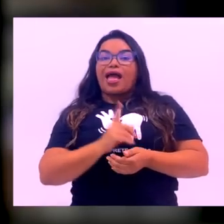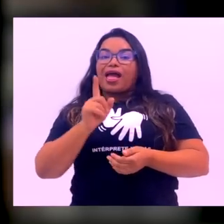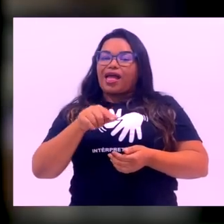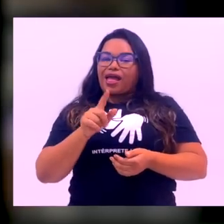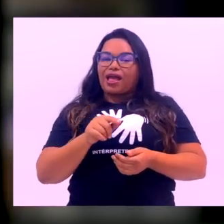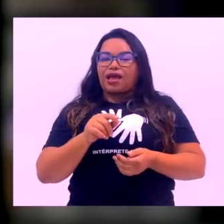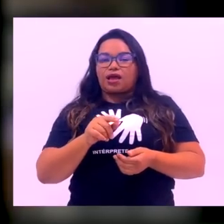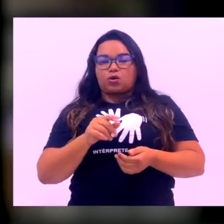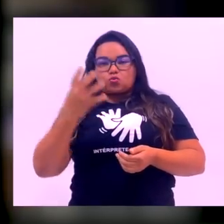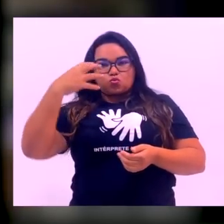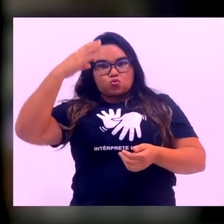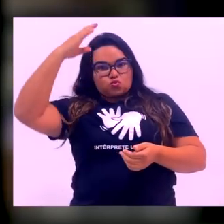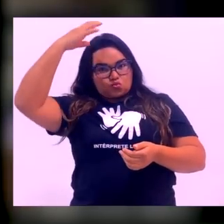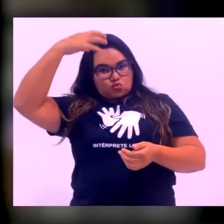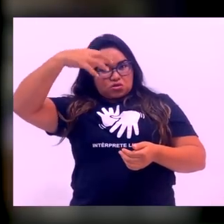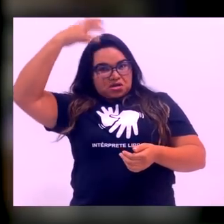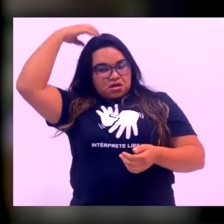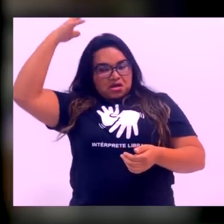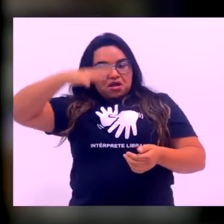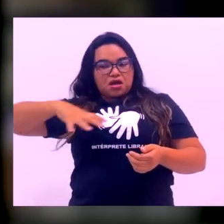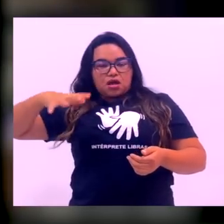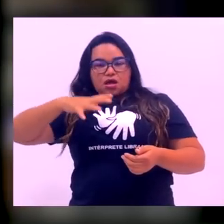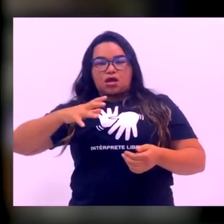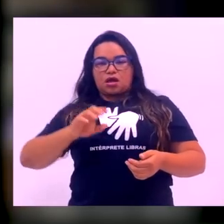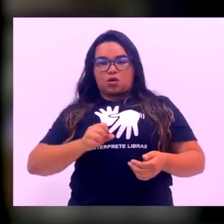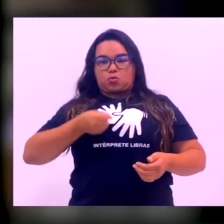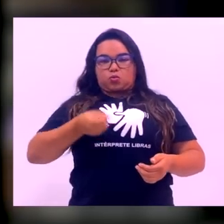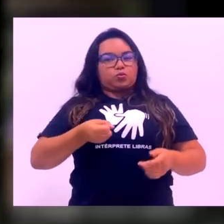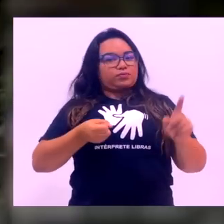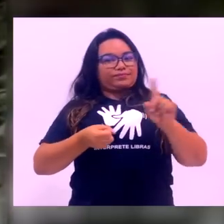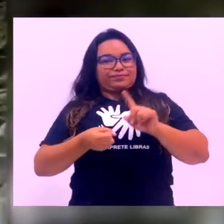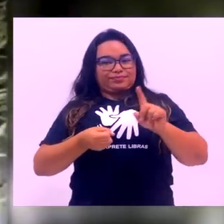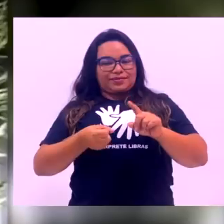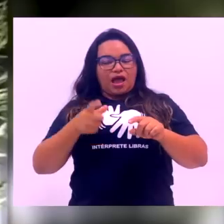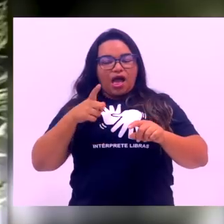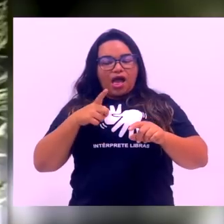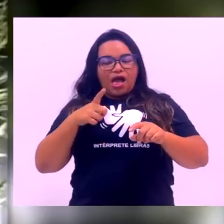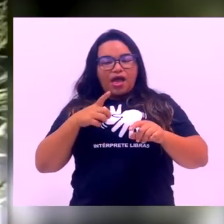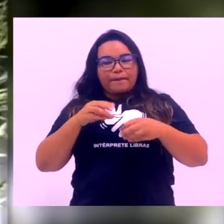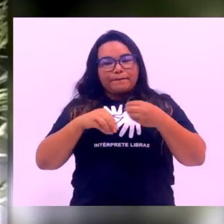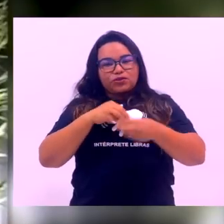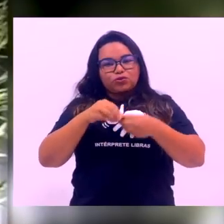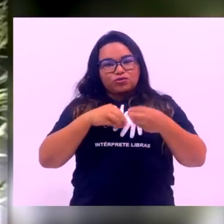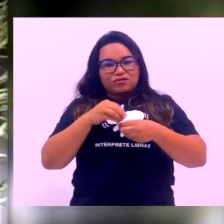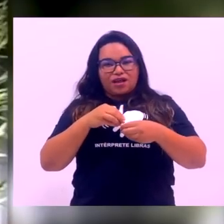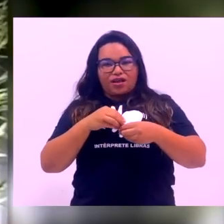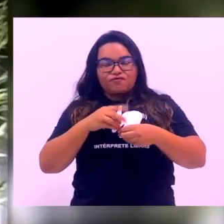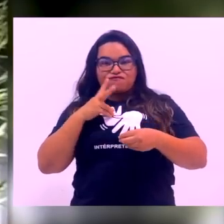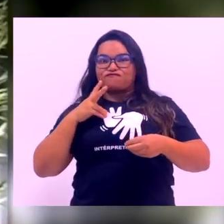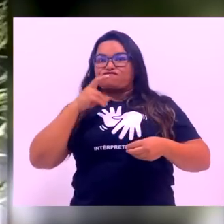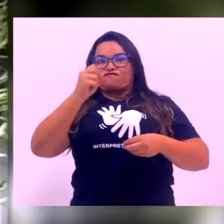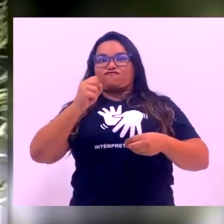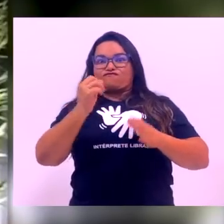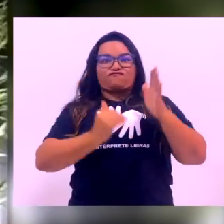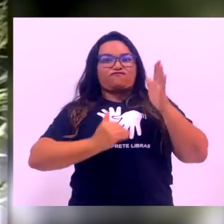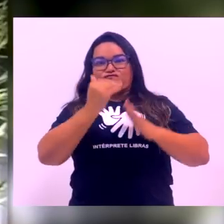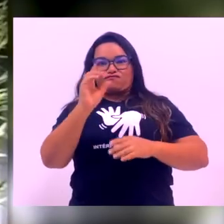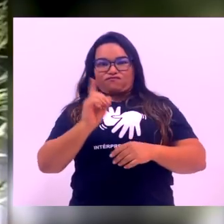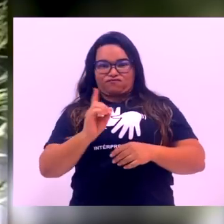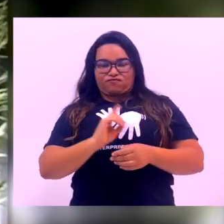Então este será um reino dividido. Será que o mundo está tentando restaurar o Sacro Império Romano? Sim ou não?